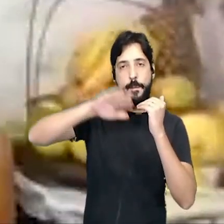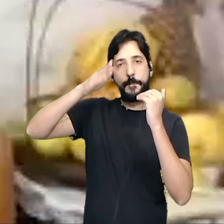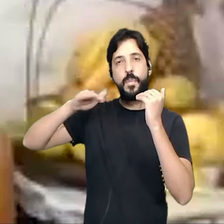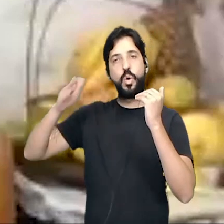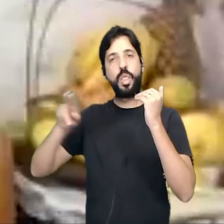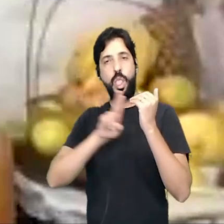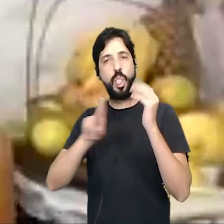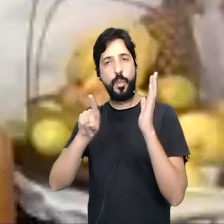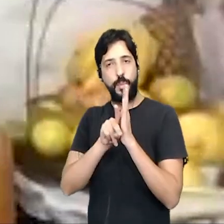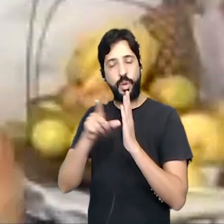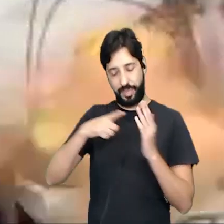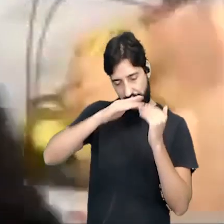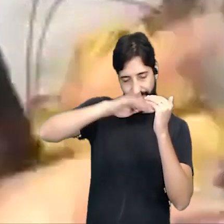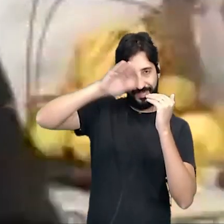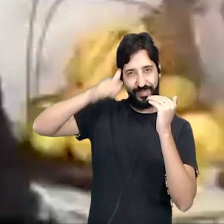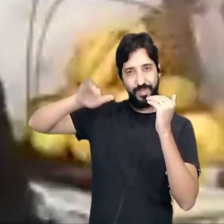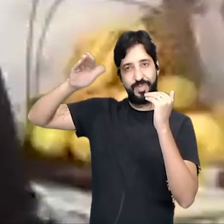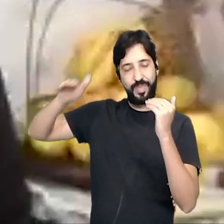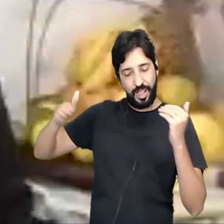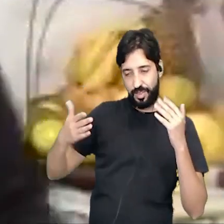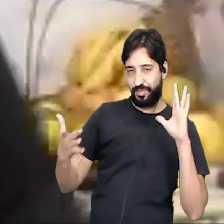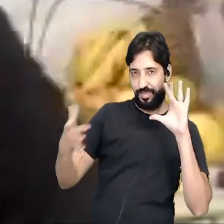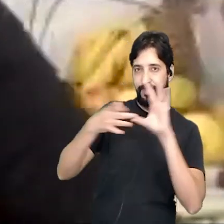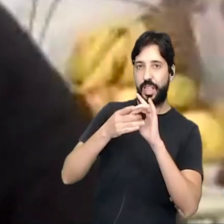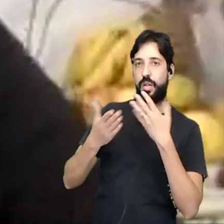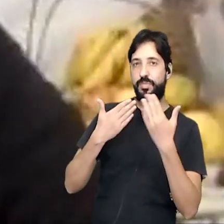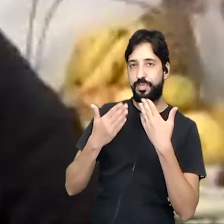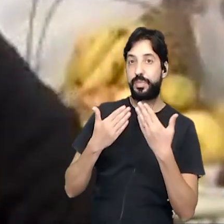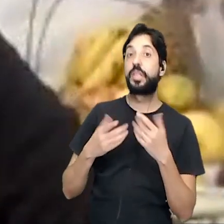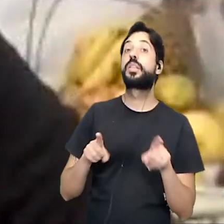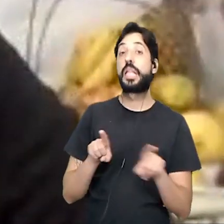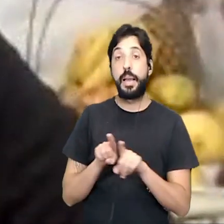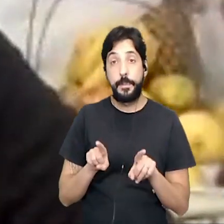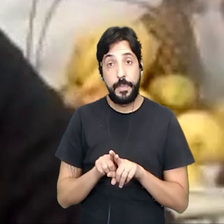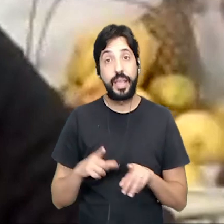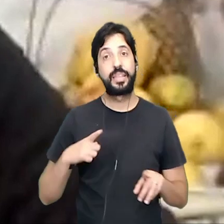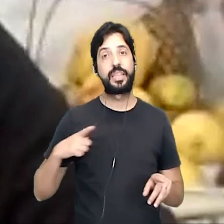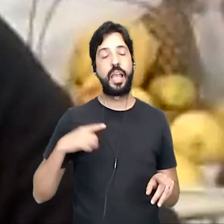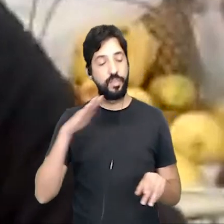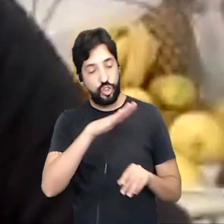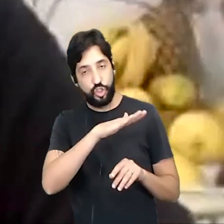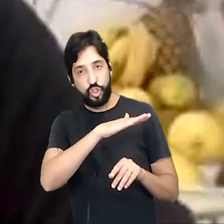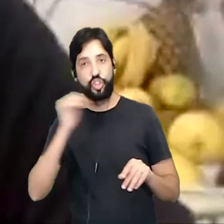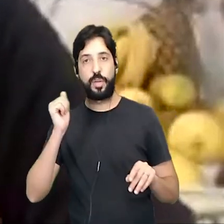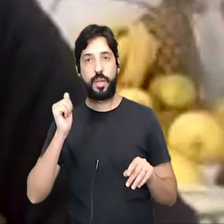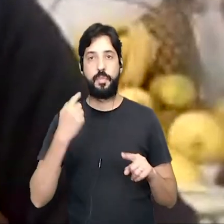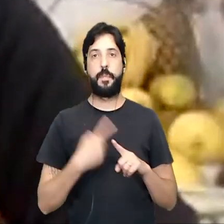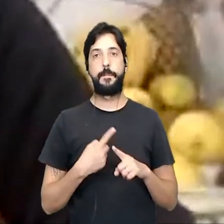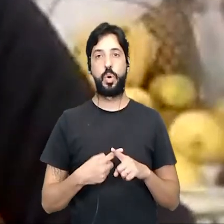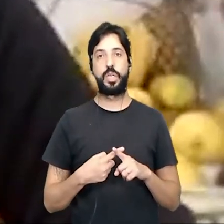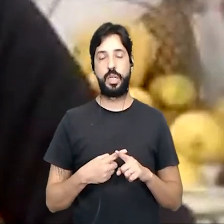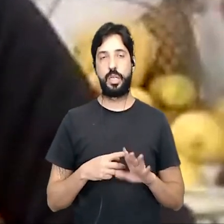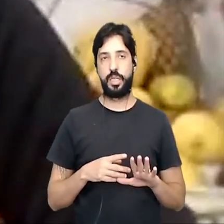Tacrucraque, que é a montanha que percorre ali, né, a reserva Krenak. Mas, ao mesmo tempo, também